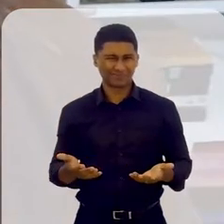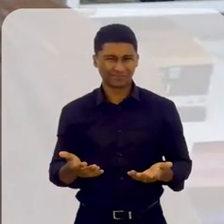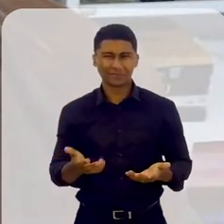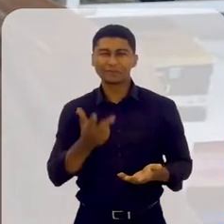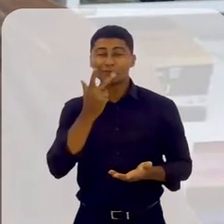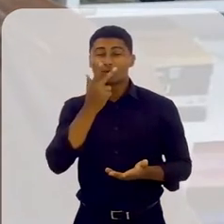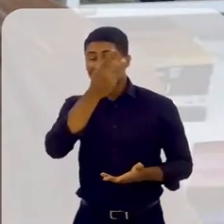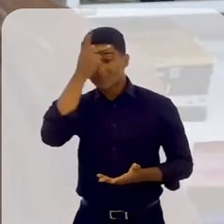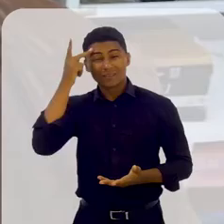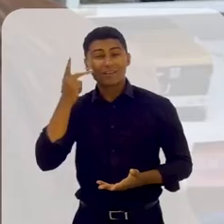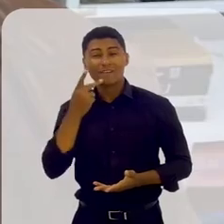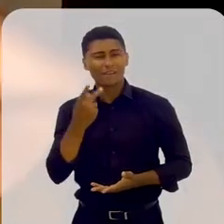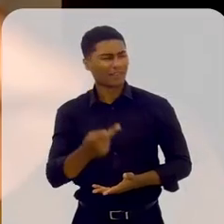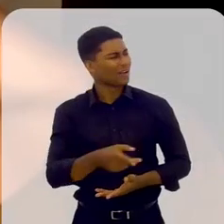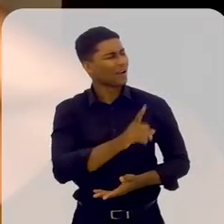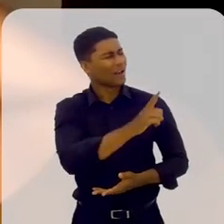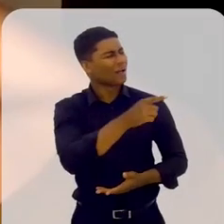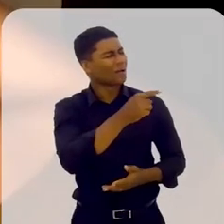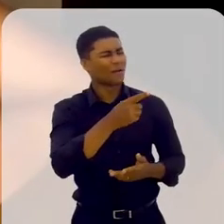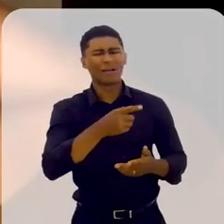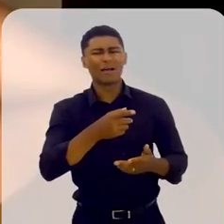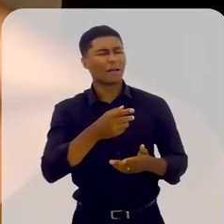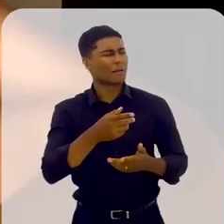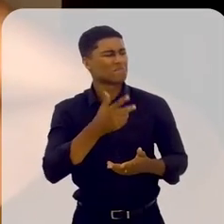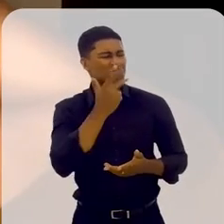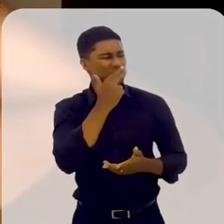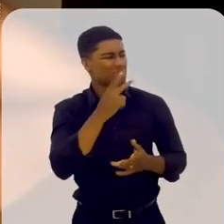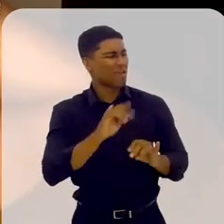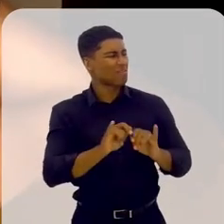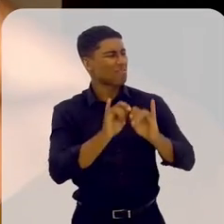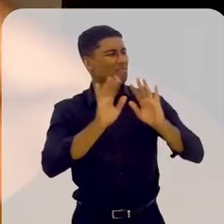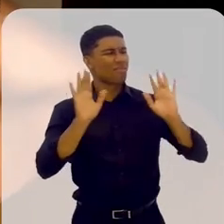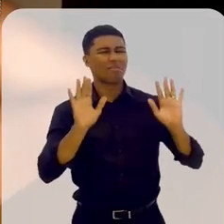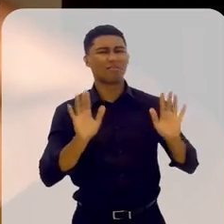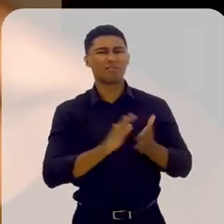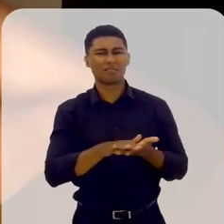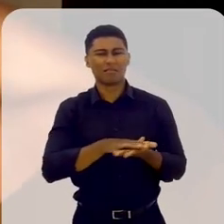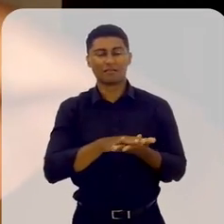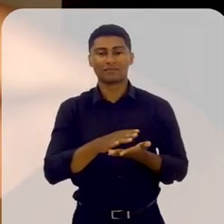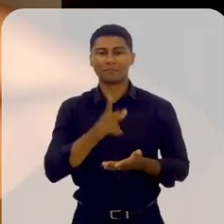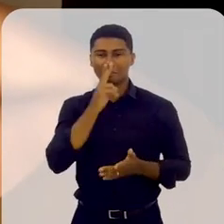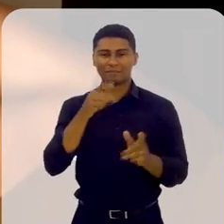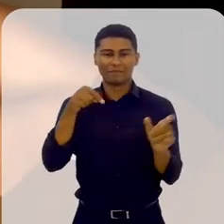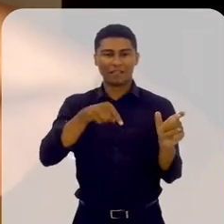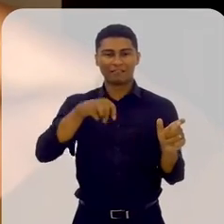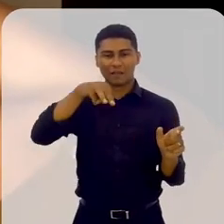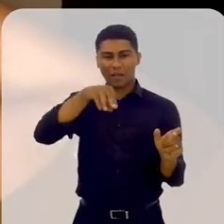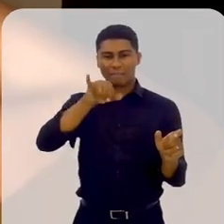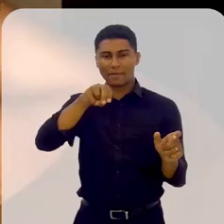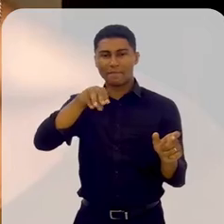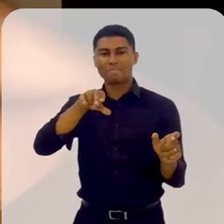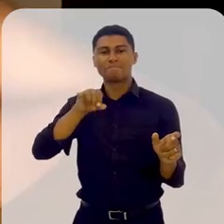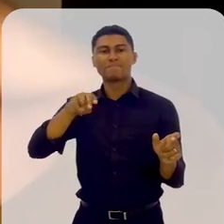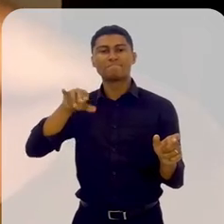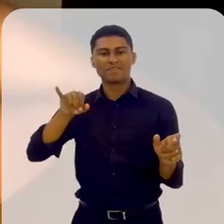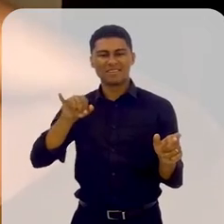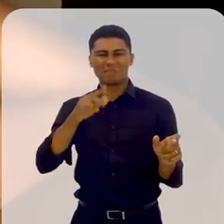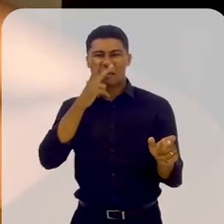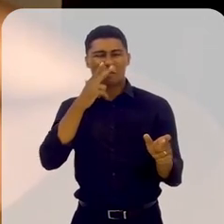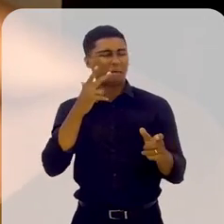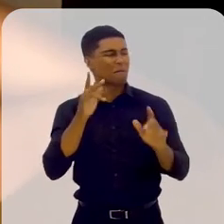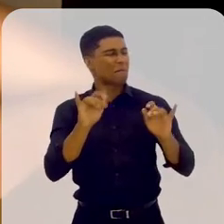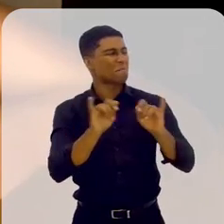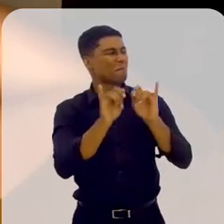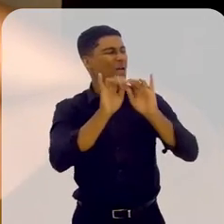É mimimi, né? Como dizem aí. É mimimi. Eu não suporto quando falo mimimi, essa palavra, que eu acho que